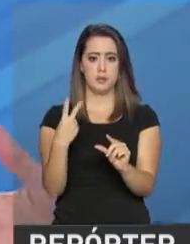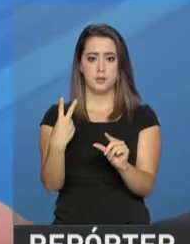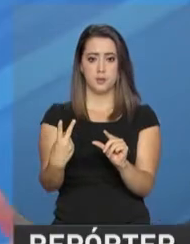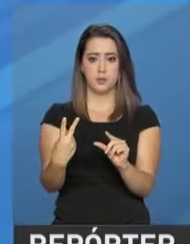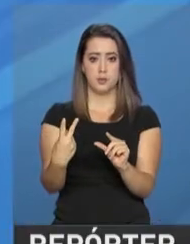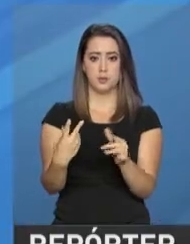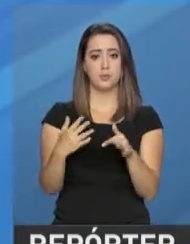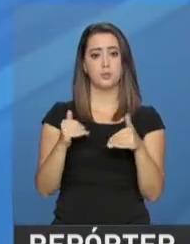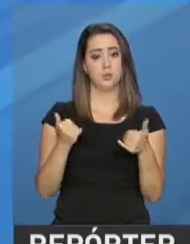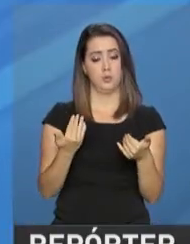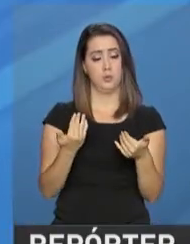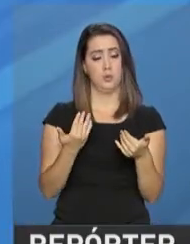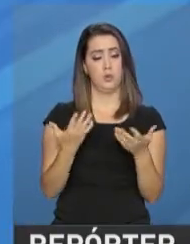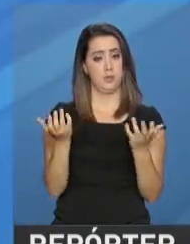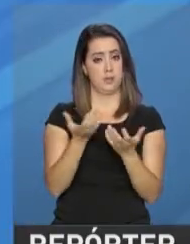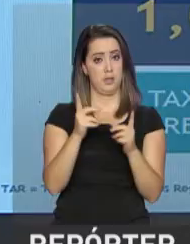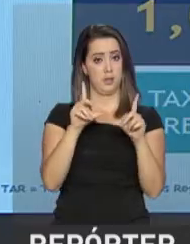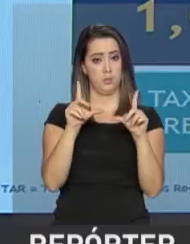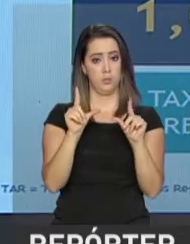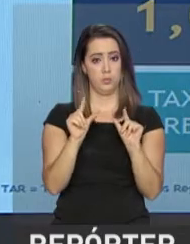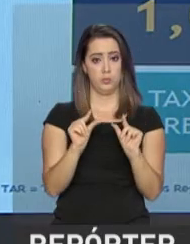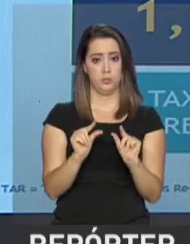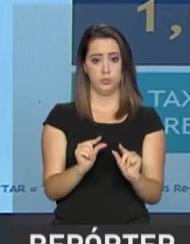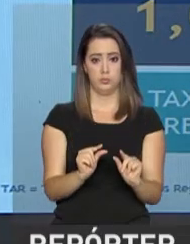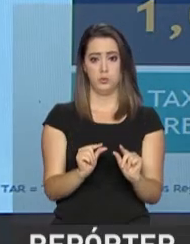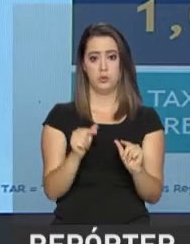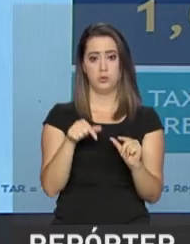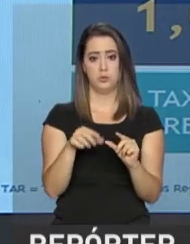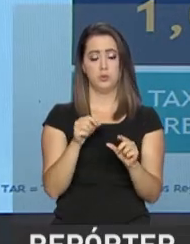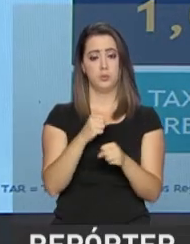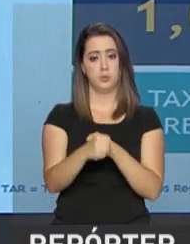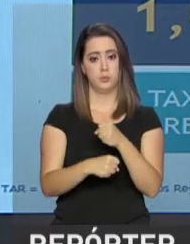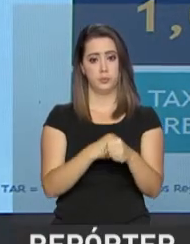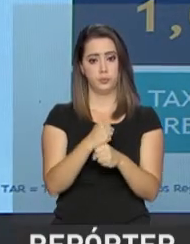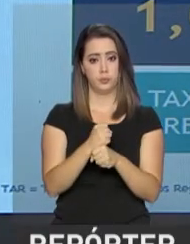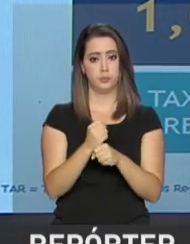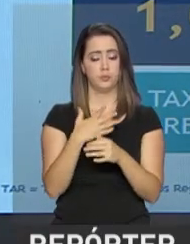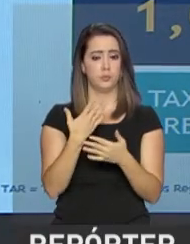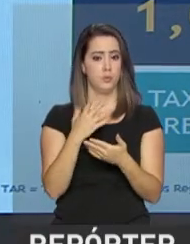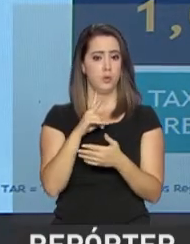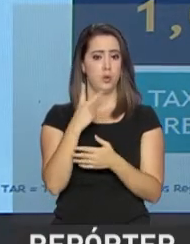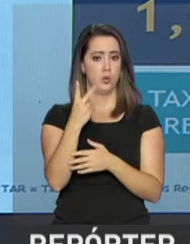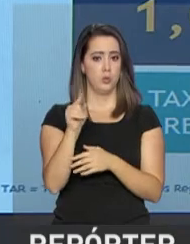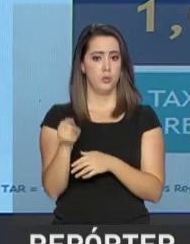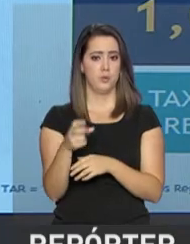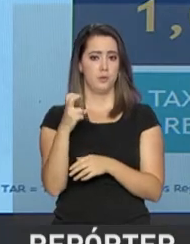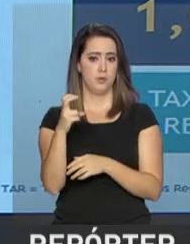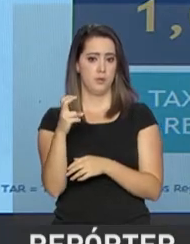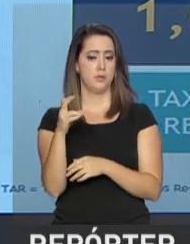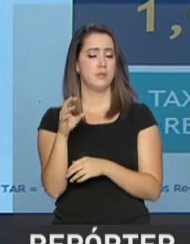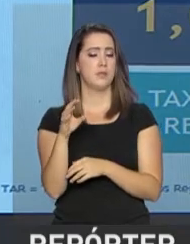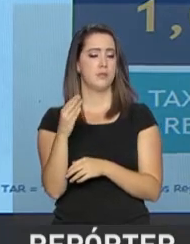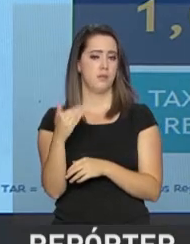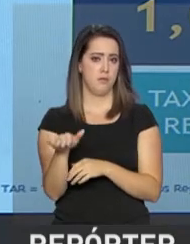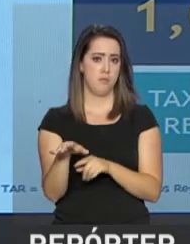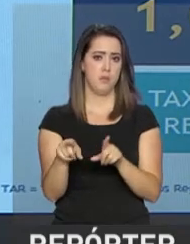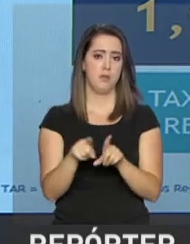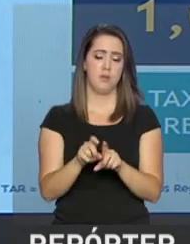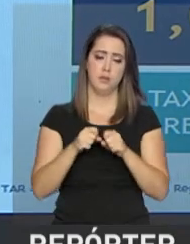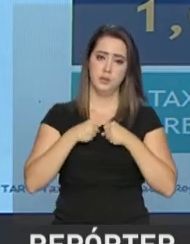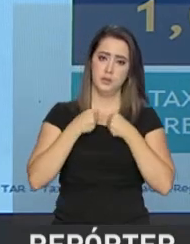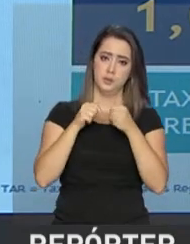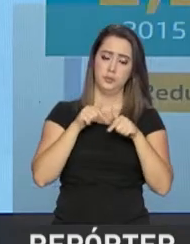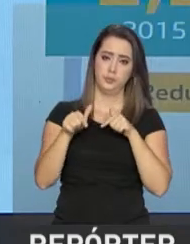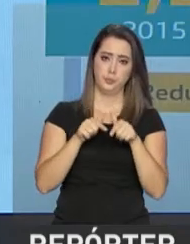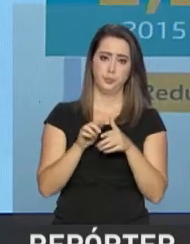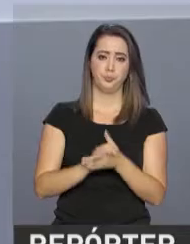3,2 vezes e queremos trazer até o final deste ano de 2018, próximo ano, não mais do que 2,5 vezes. É um esforço grande da área